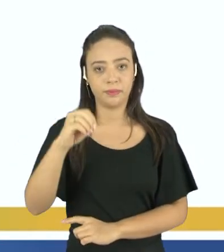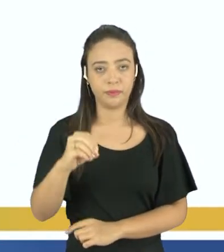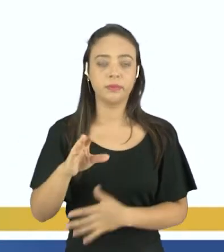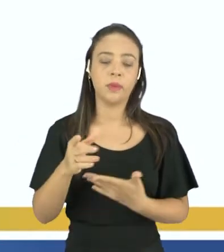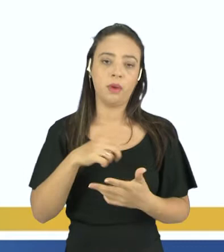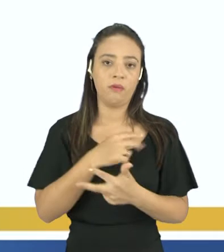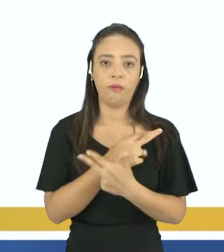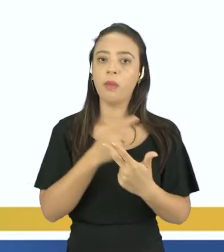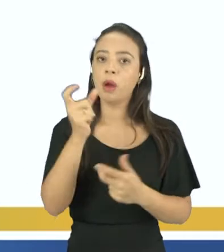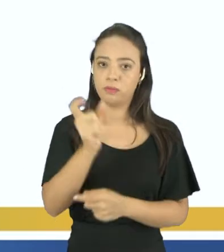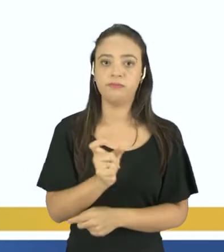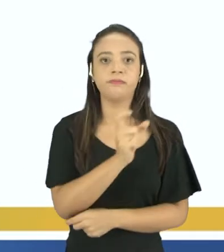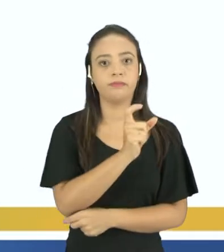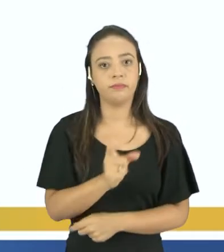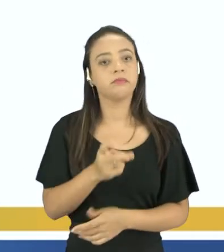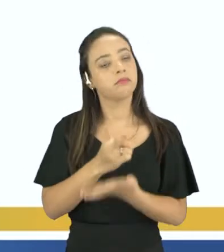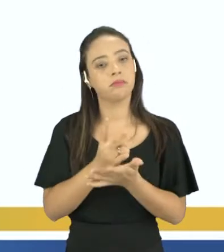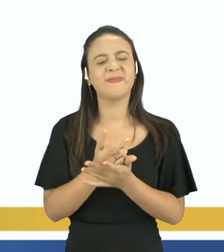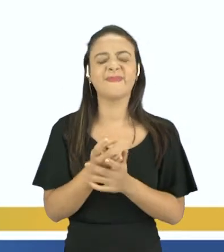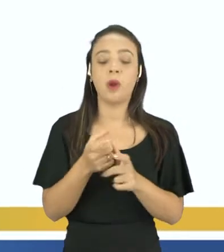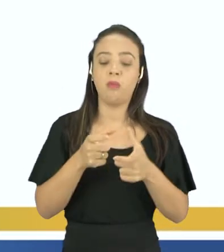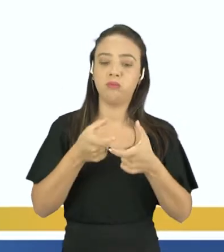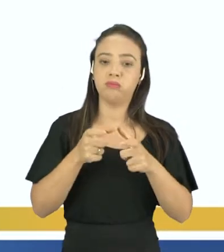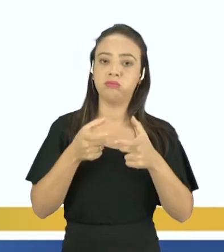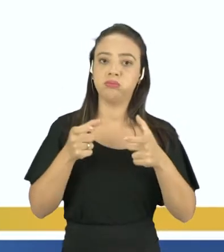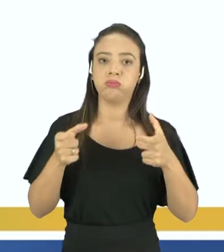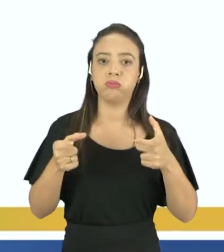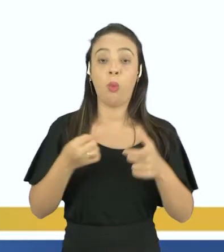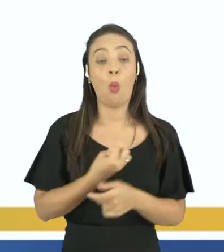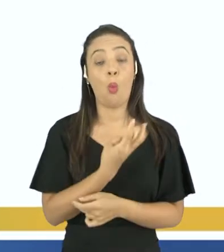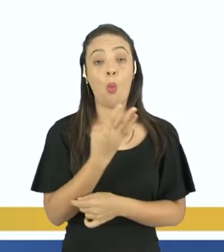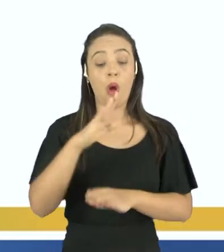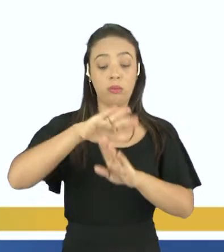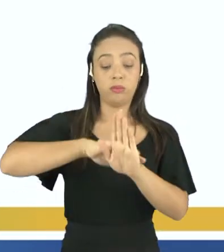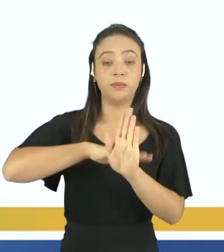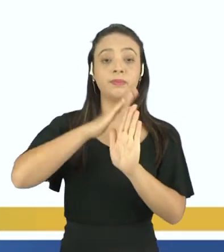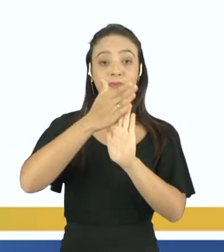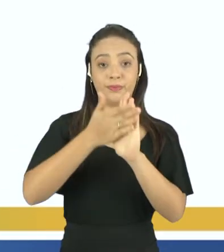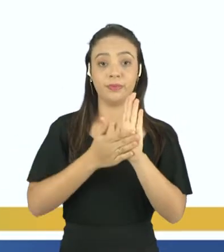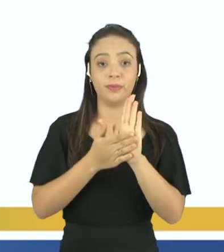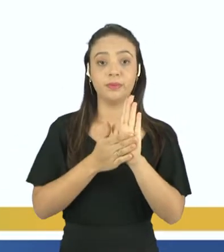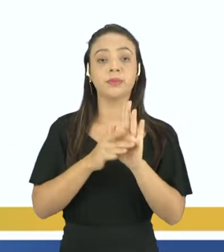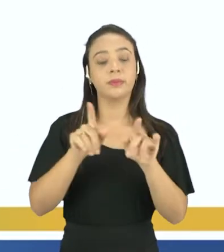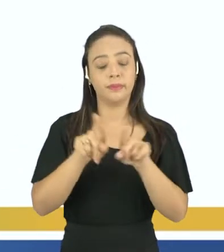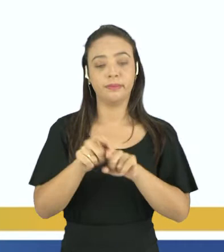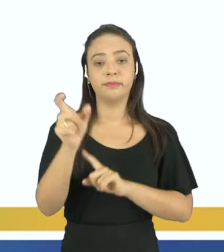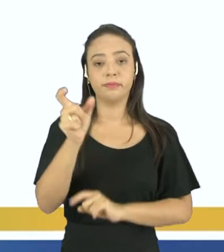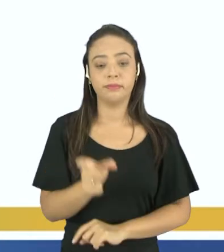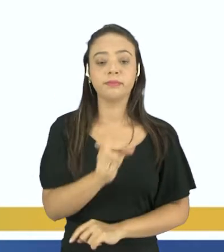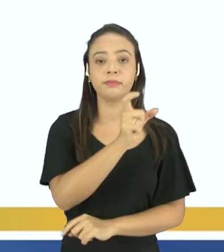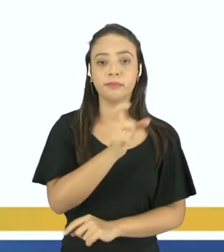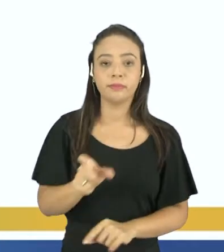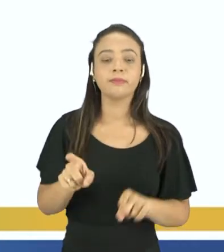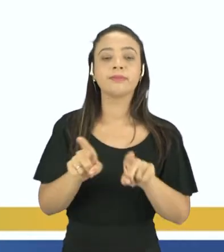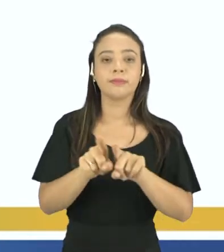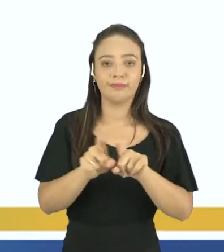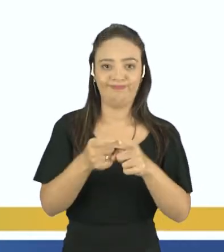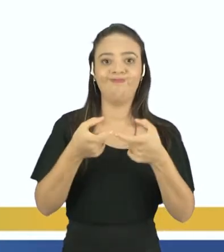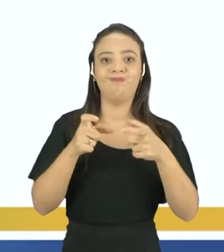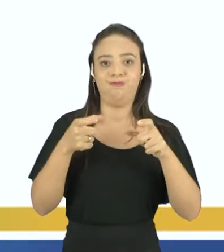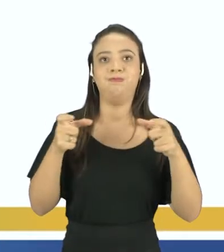temos muitas diagonais aí quanto mais vai aumentando aí né a quantidade de lágrima a quantidade de diagonais também vai crescendo